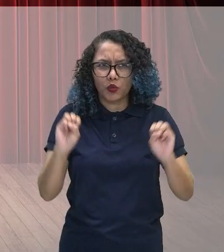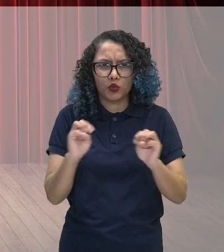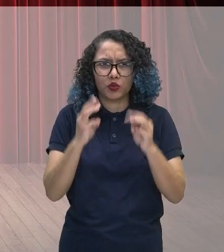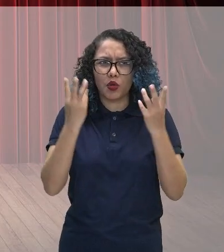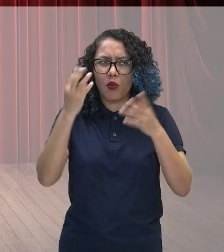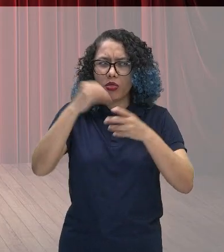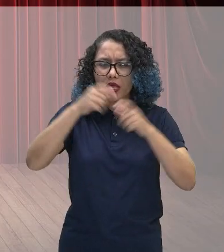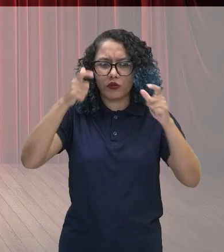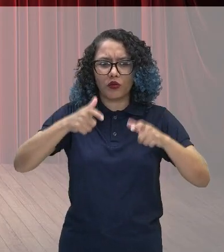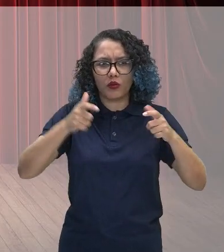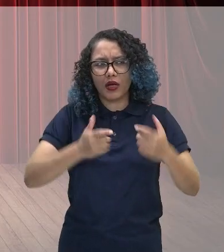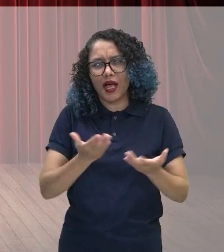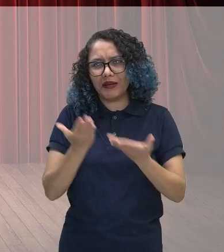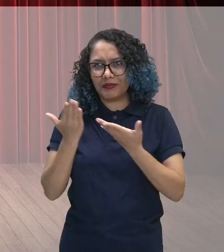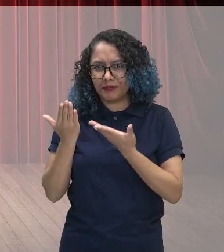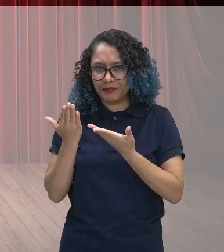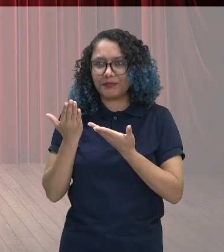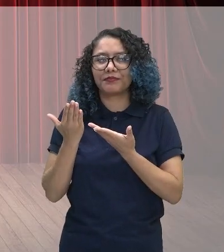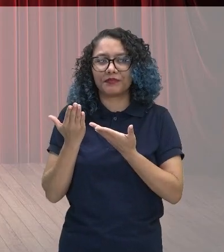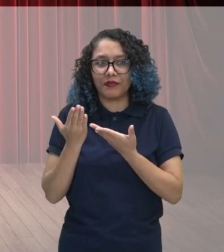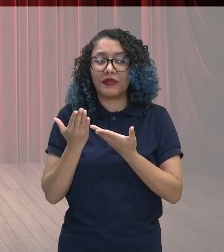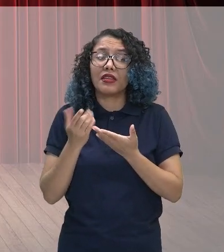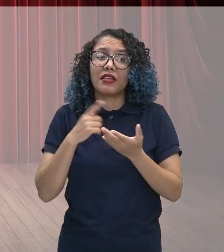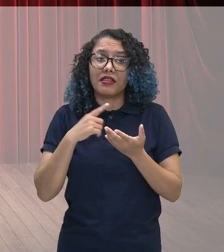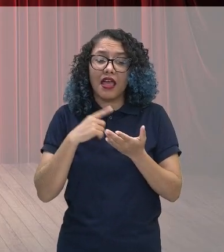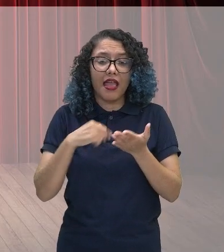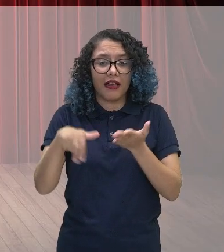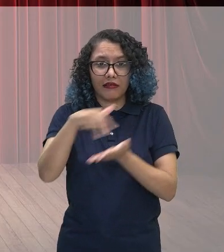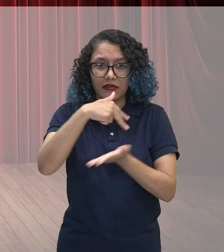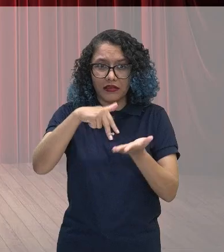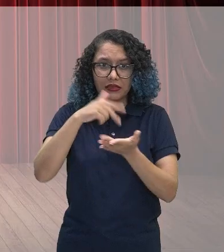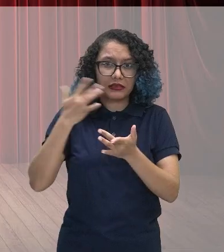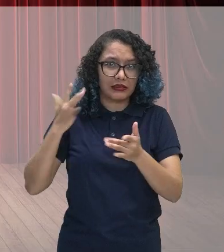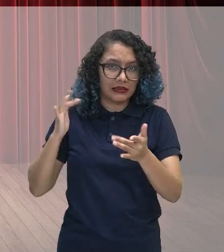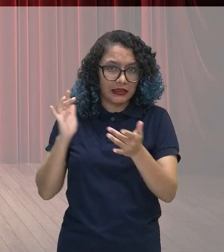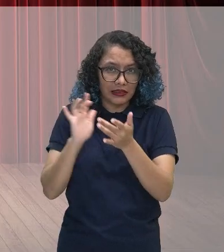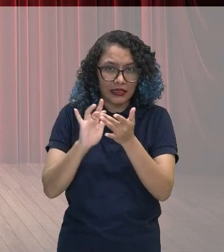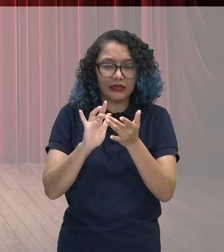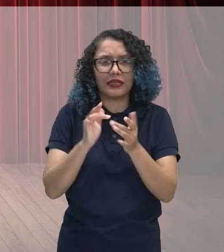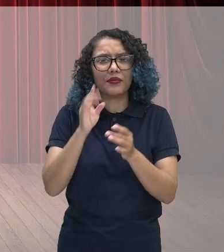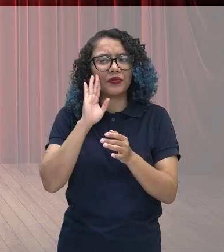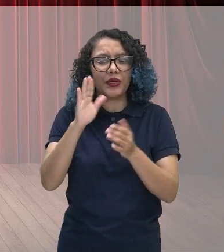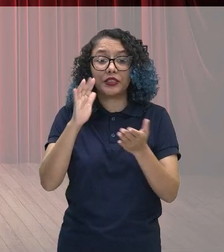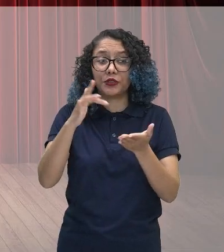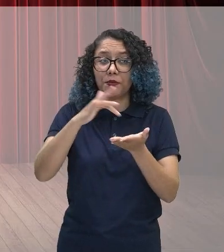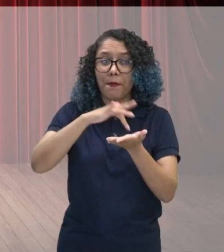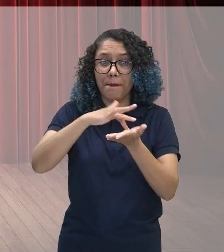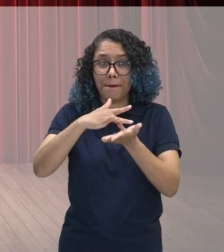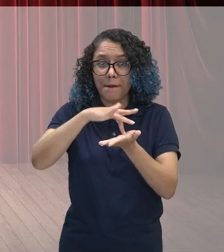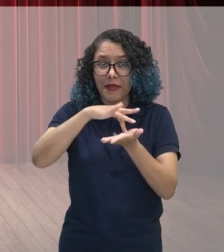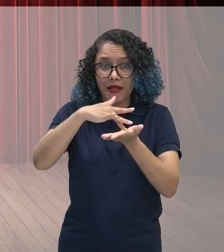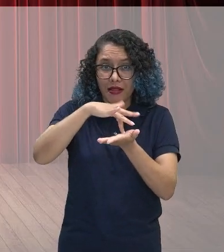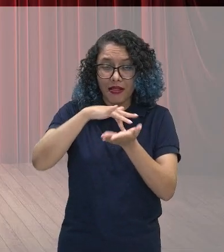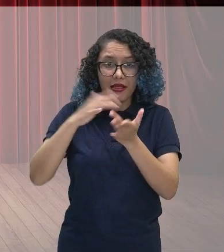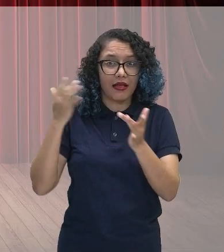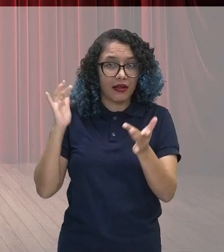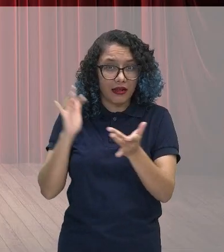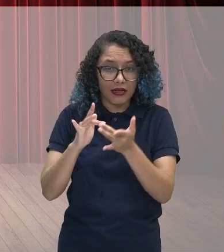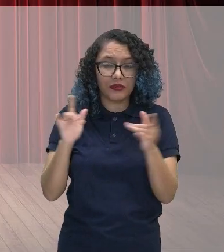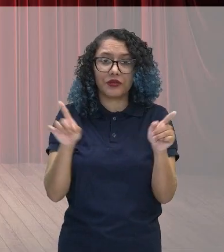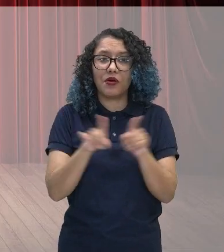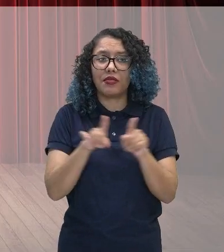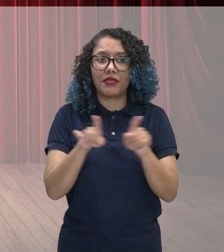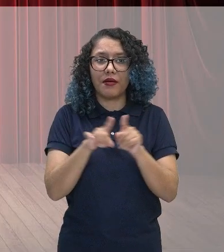de um teatro. Dentre a dança clássica, principalmente balé clássico, nós também temos a